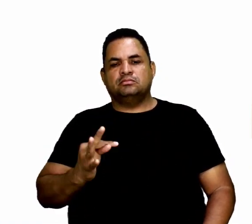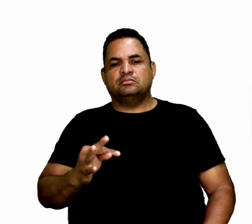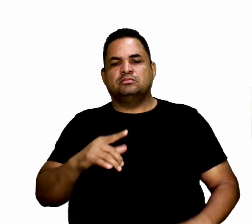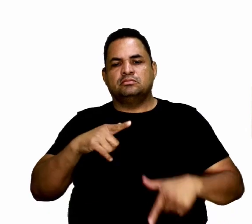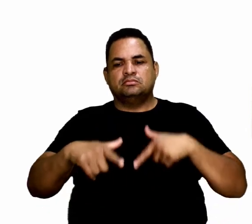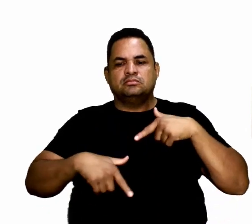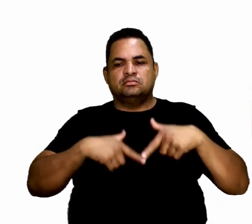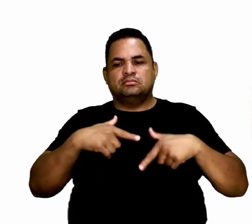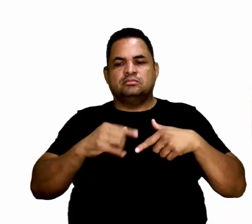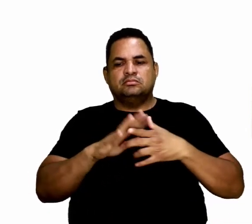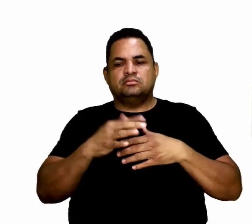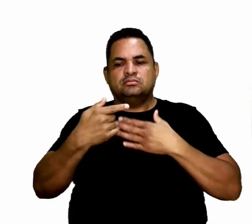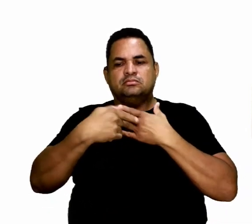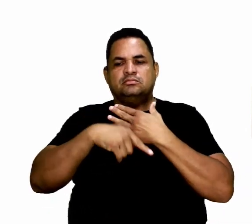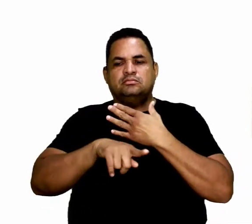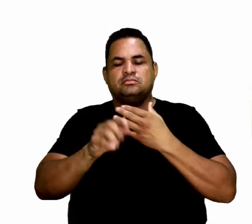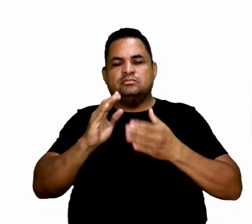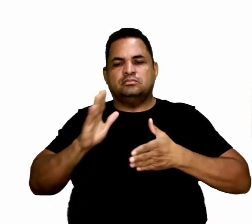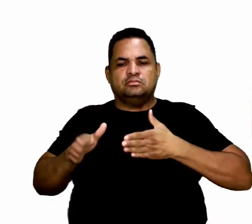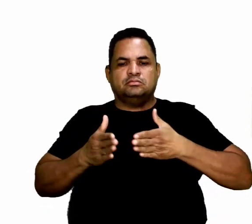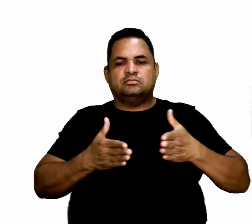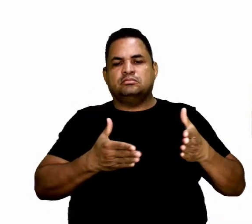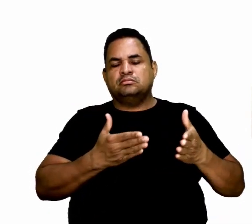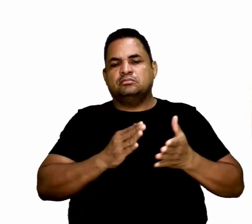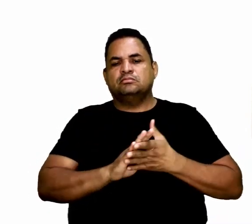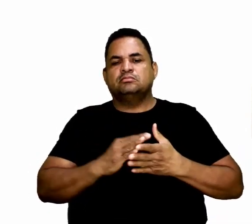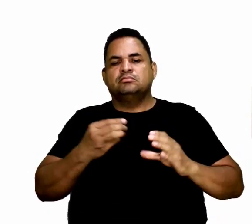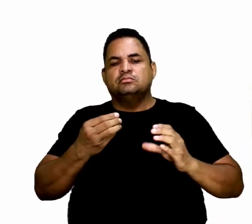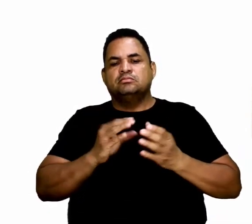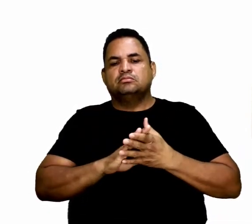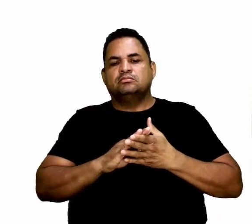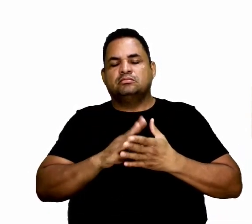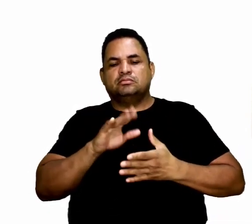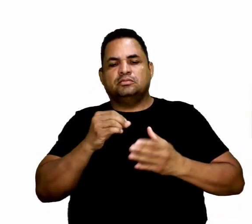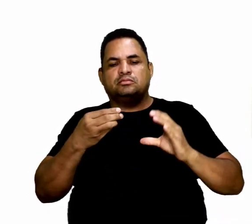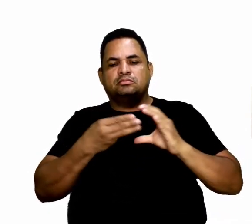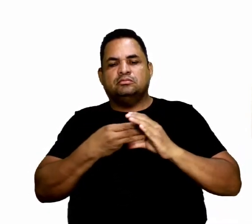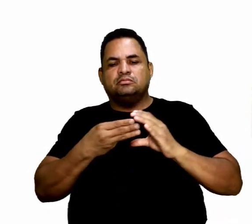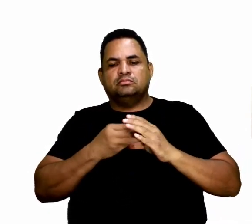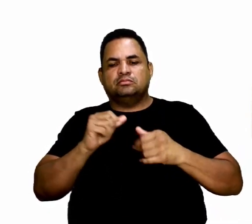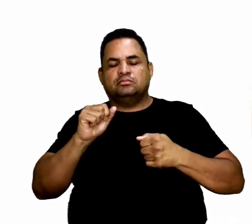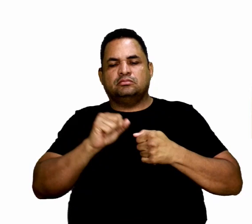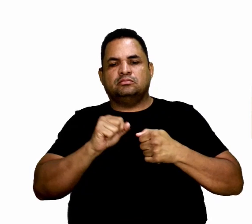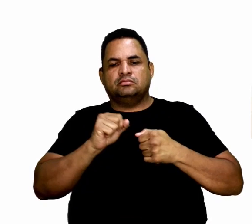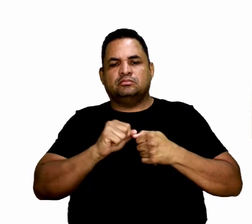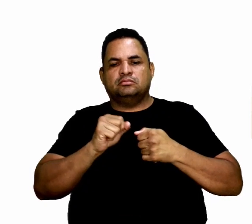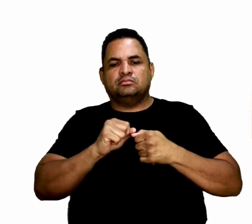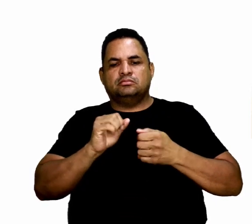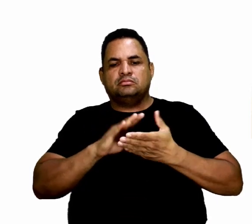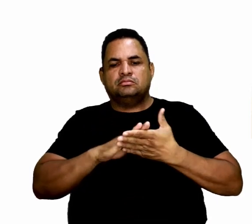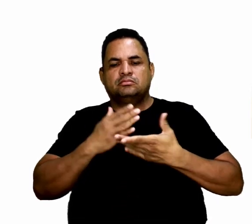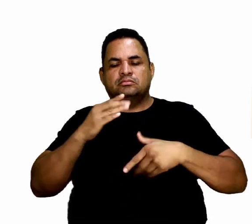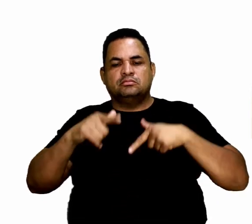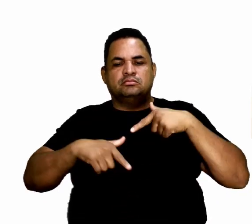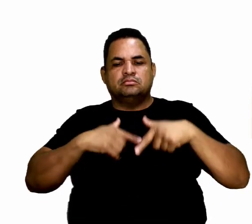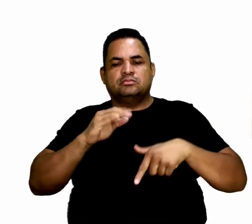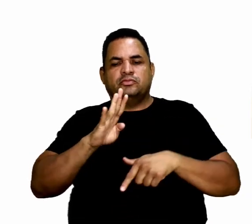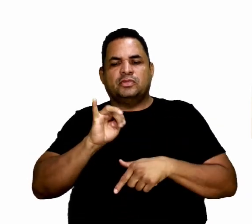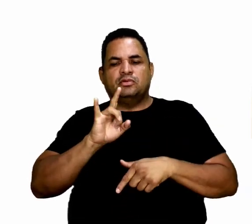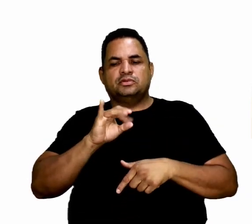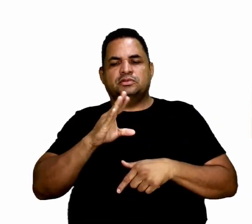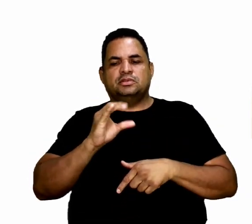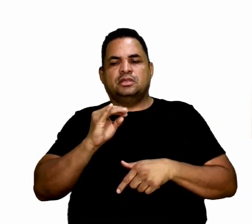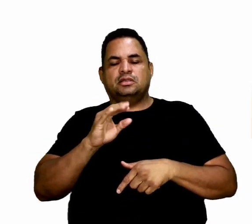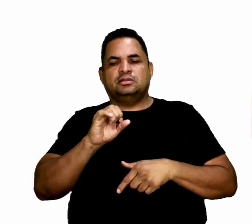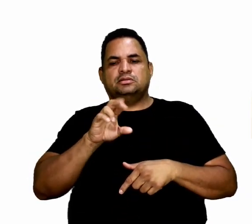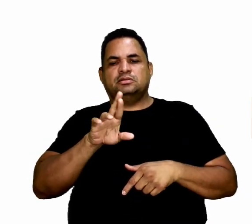para defender e produzir anticorpos e células que vão estar realizando aí ações fagocitárias. Tudo isso